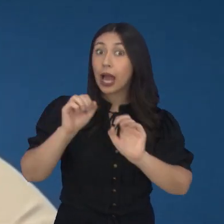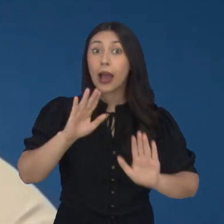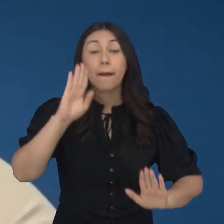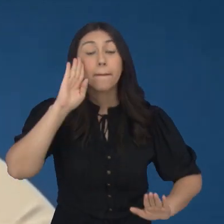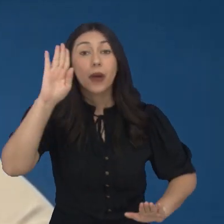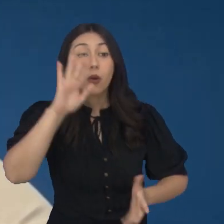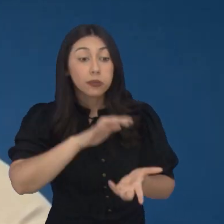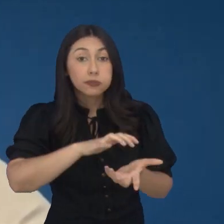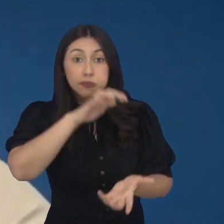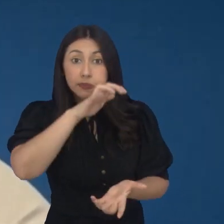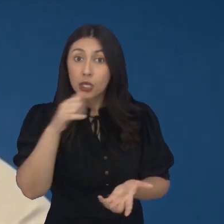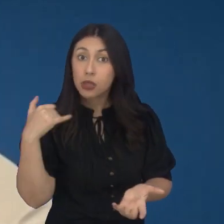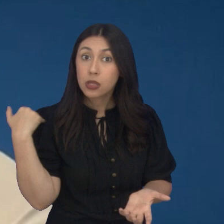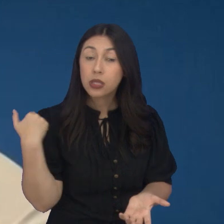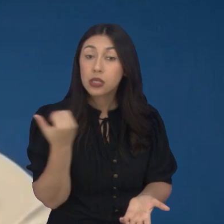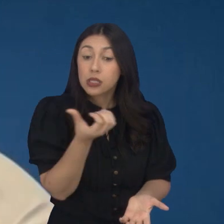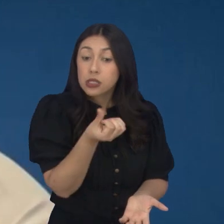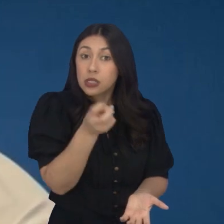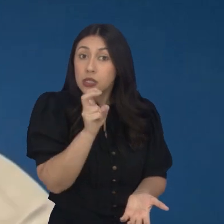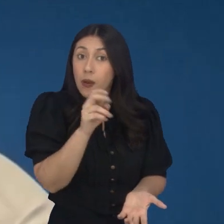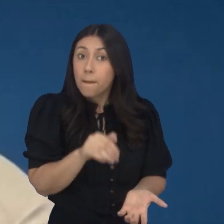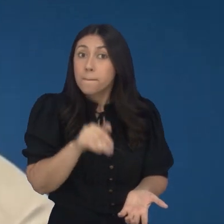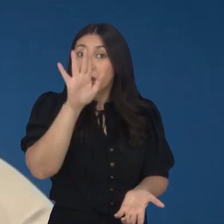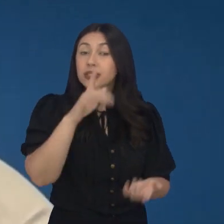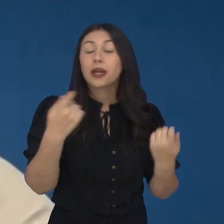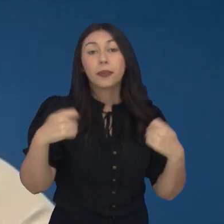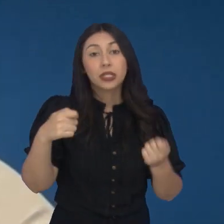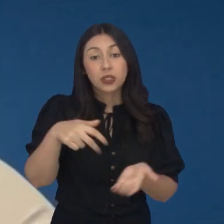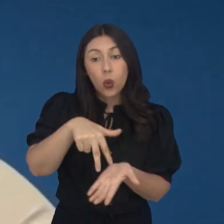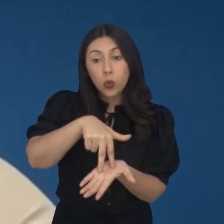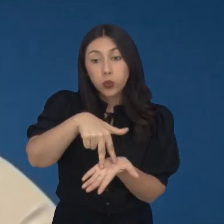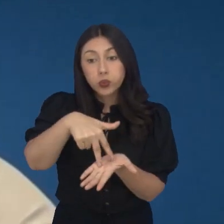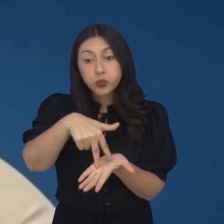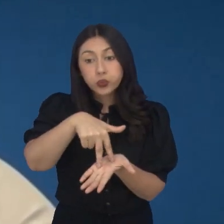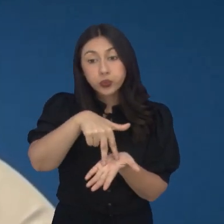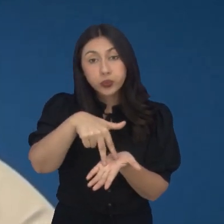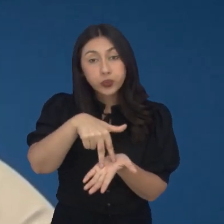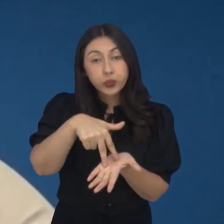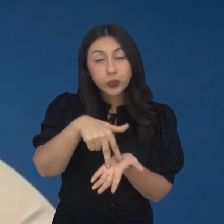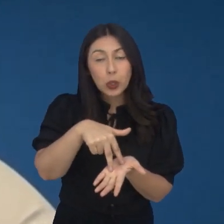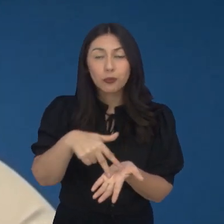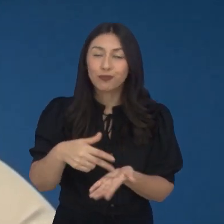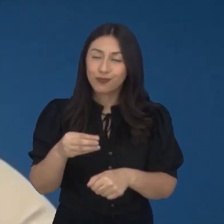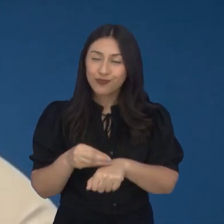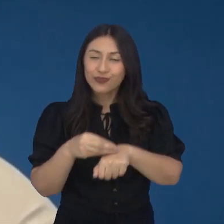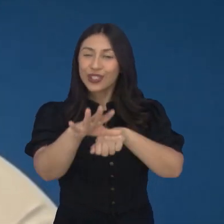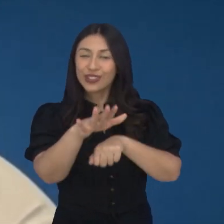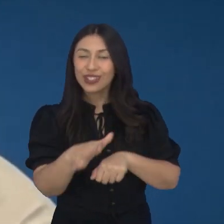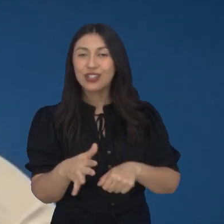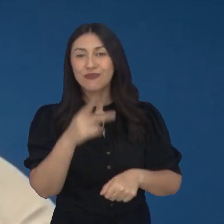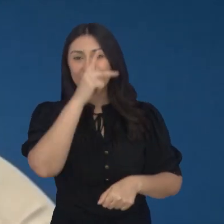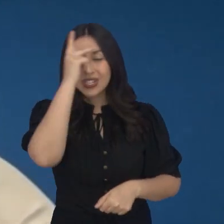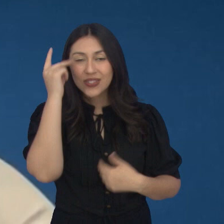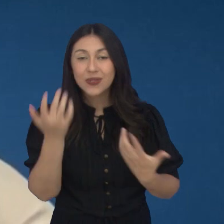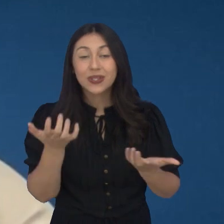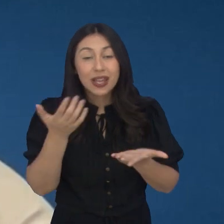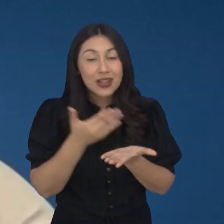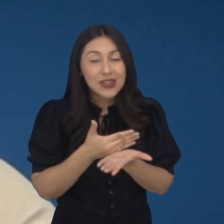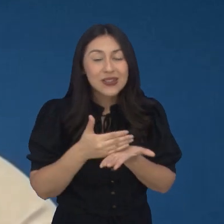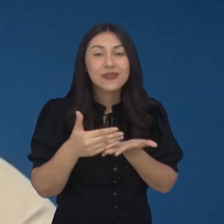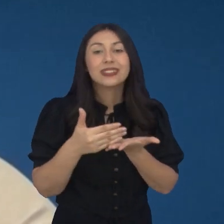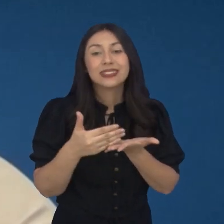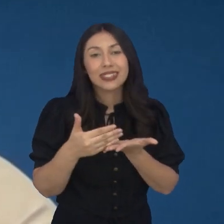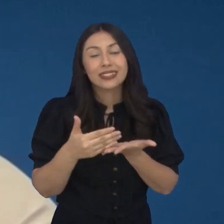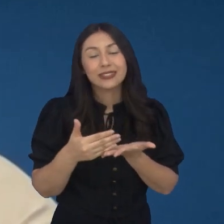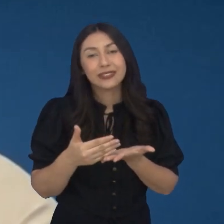dos 65 anos de idade, treinos de equilíbrio. Essa é a dica que eu dou para quem quer começar, para quem não sabe por onde